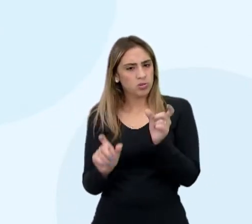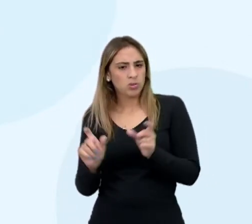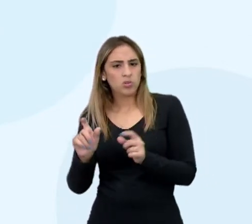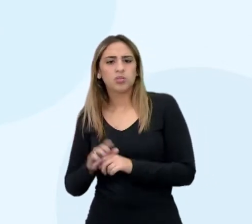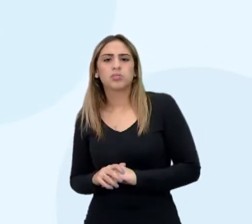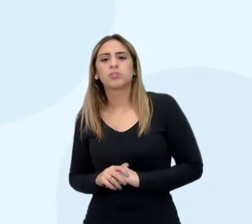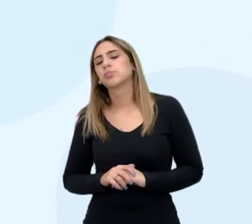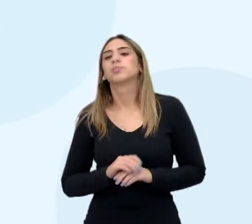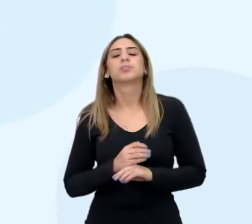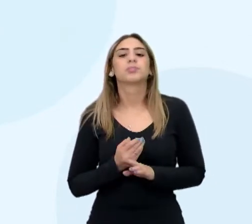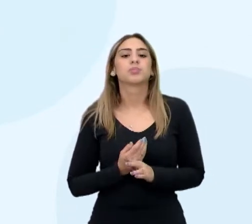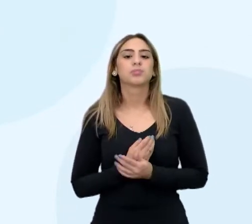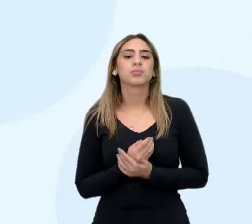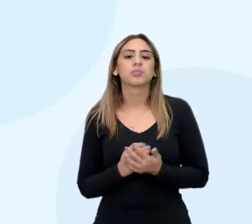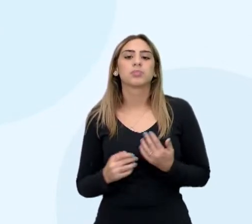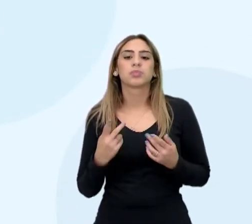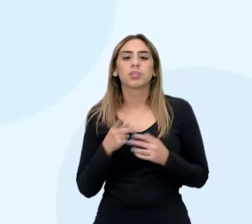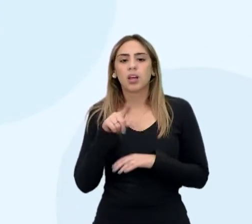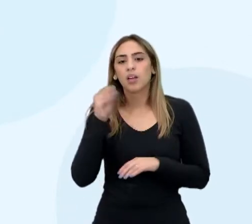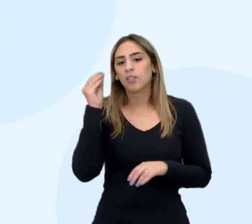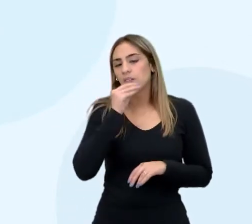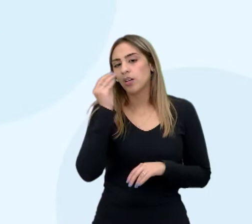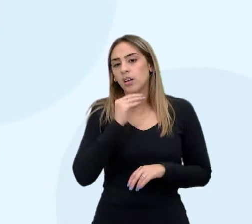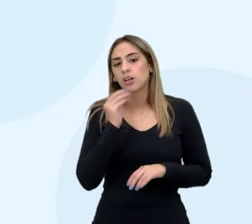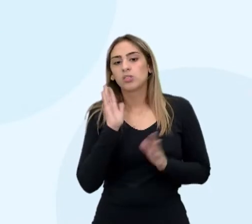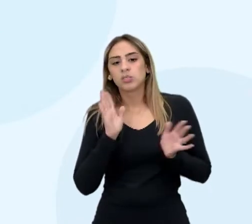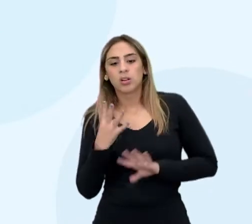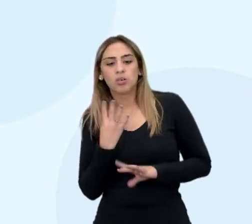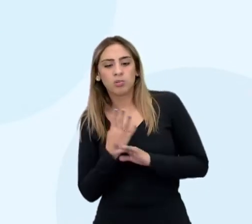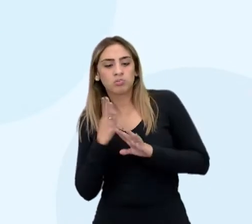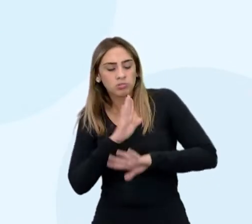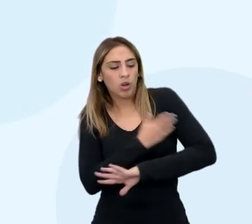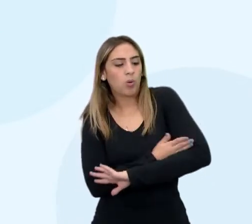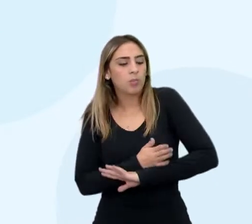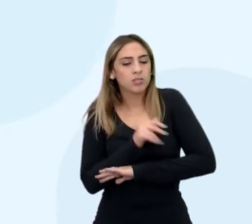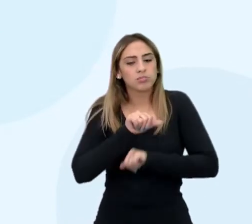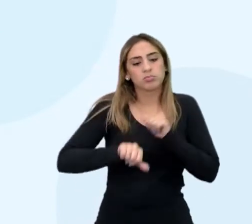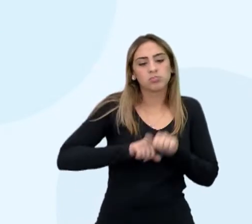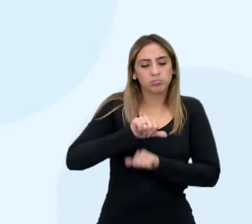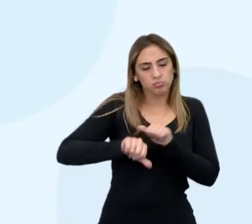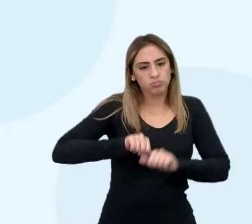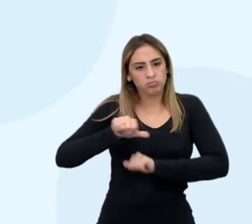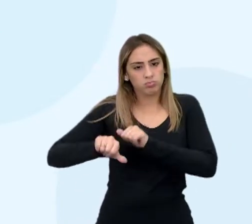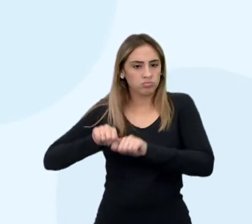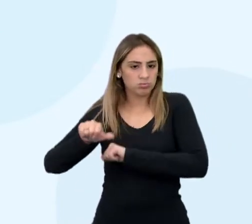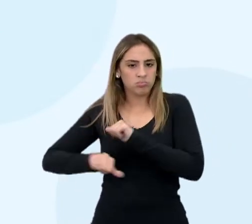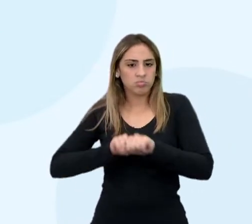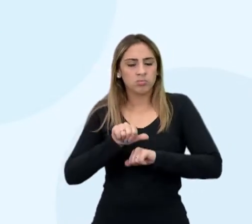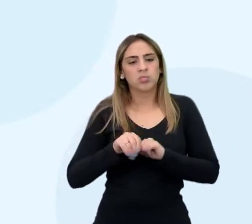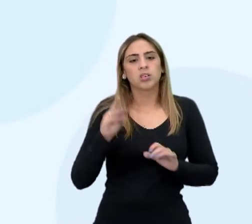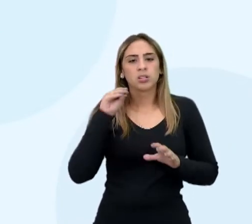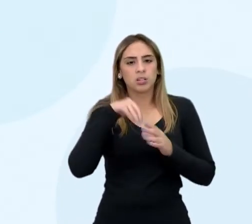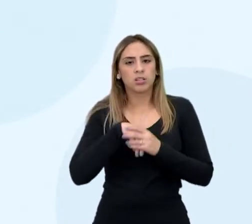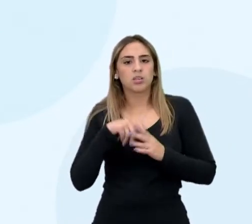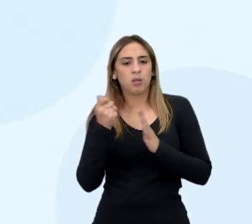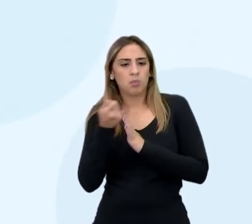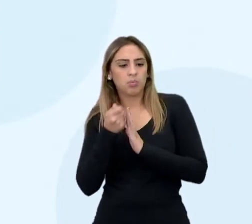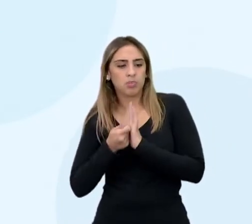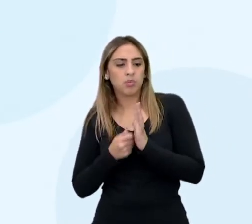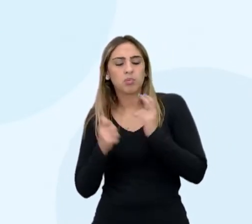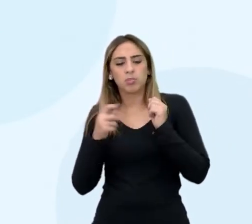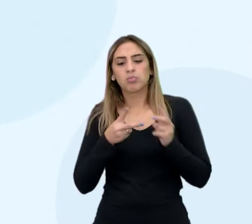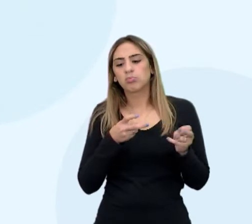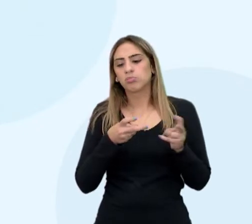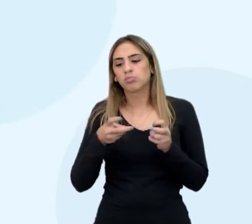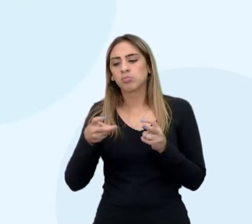bem sentido nos andares elevados, que é fraco. Já o 4 já começa a mudar, moderado, sentido dentro das habitações, podendo despertar